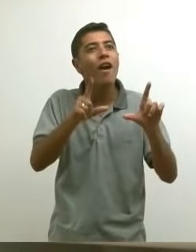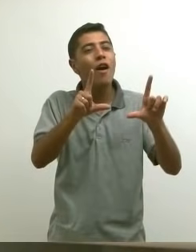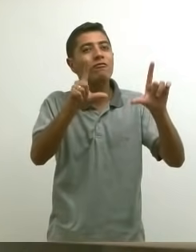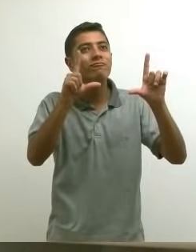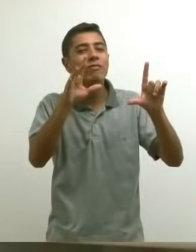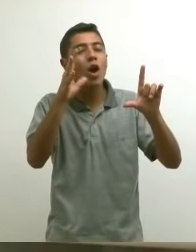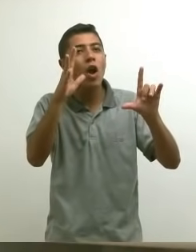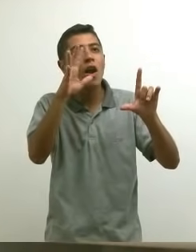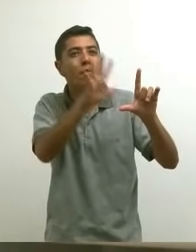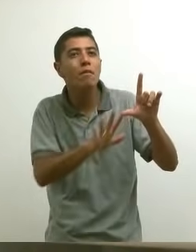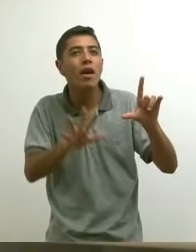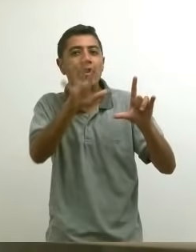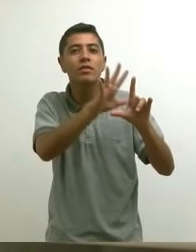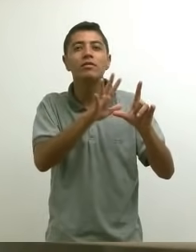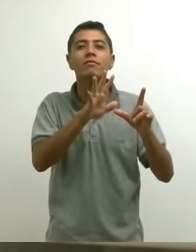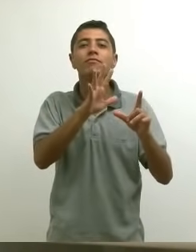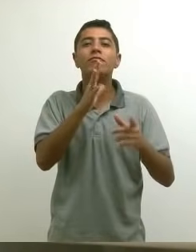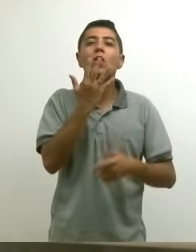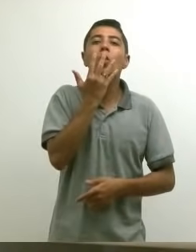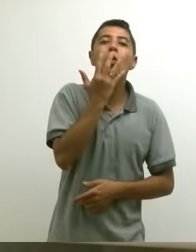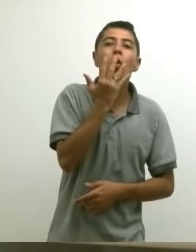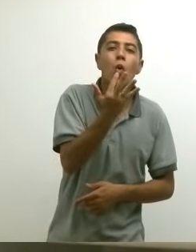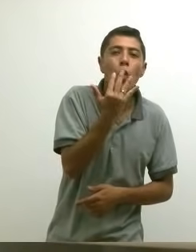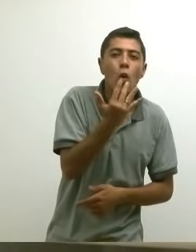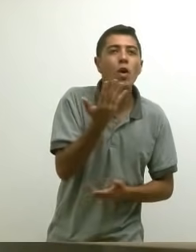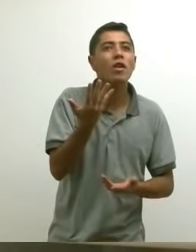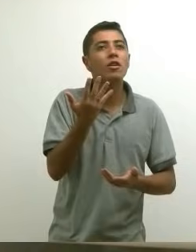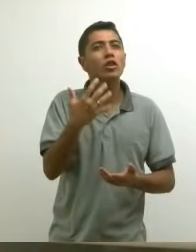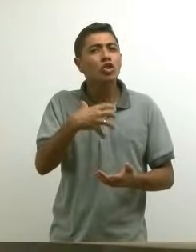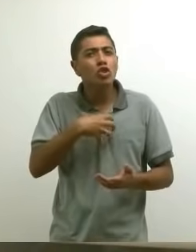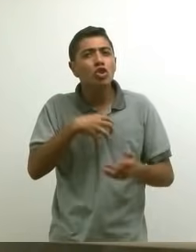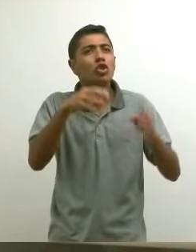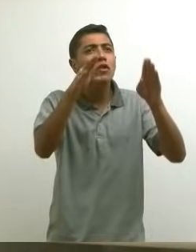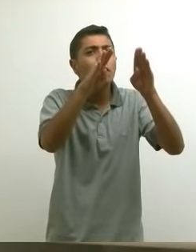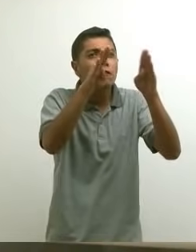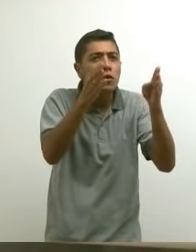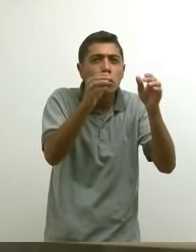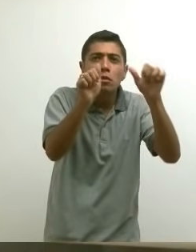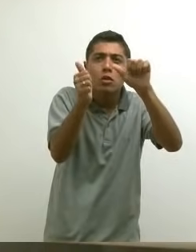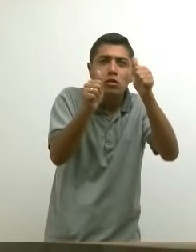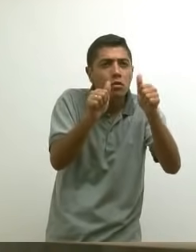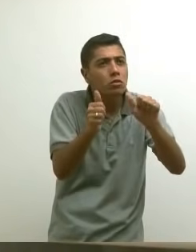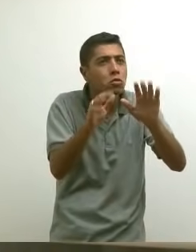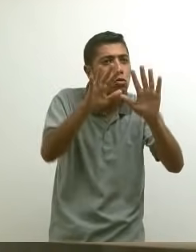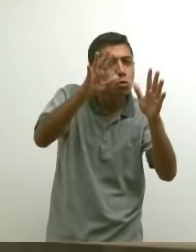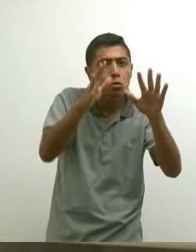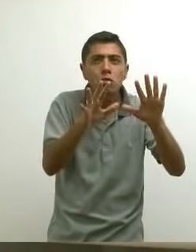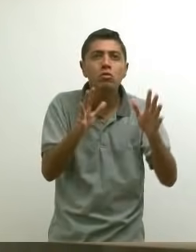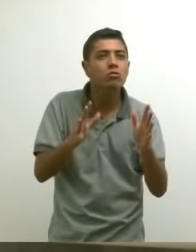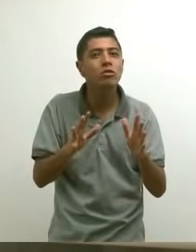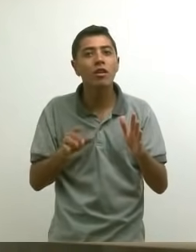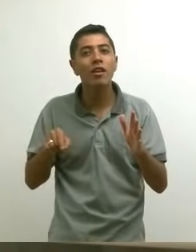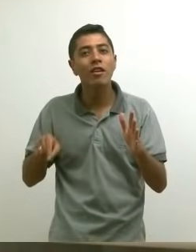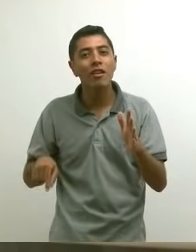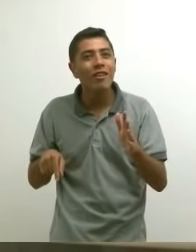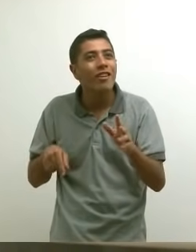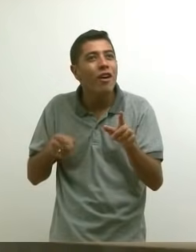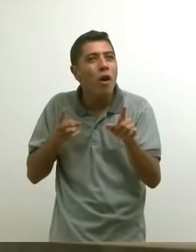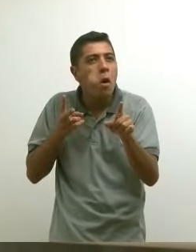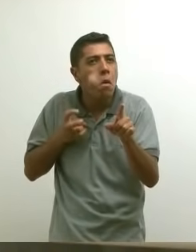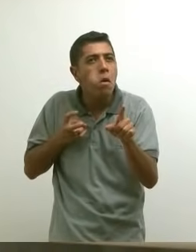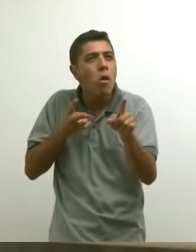motoras é que não necessariamente têm conceitos que os conceitos na verdade vem de uma outra área do cérebro